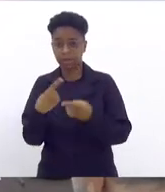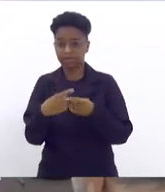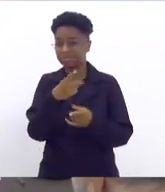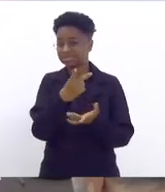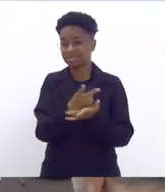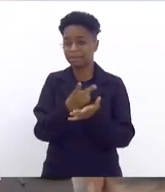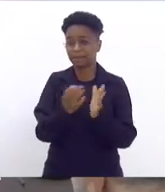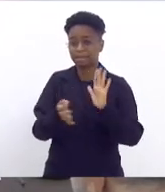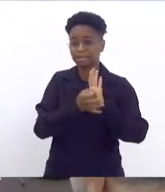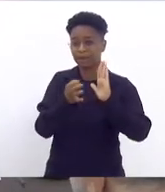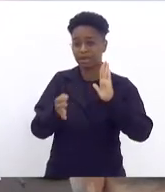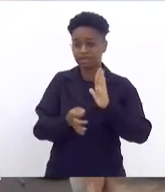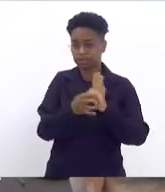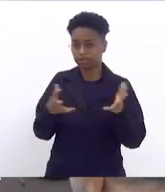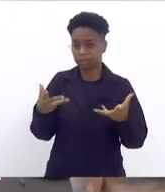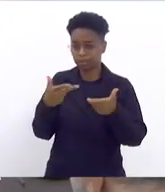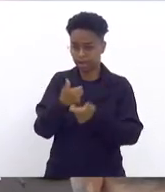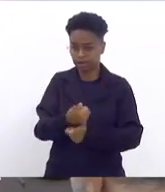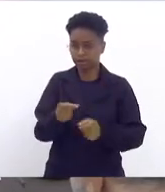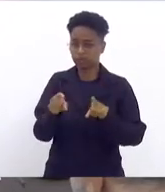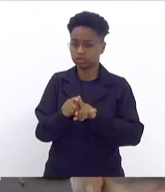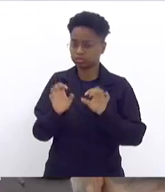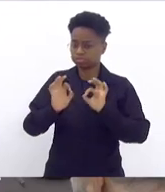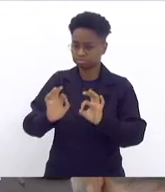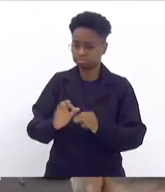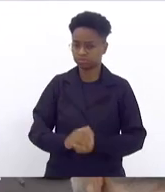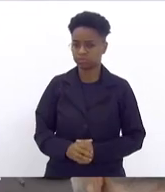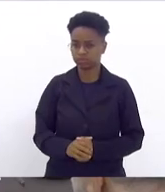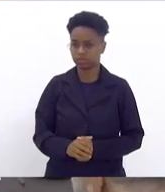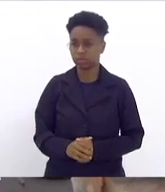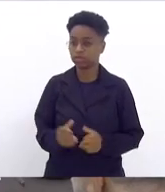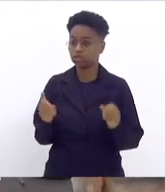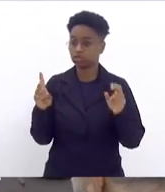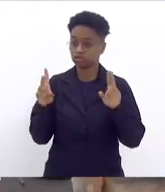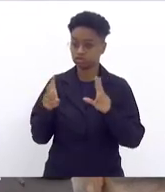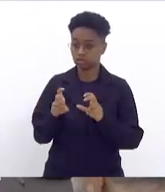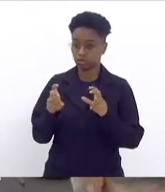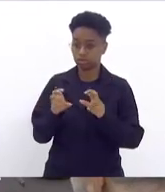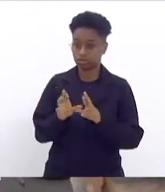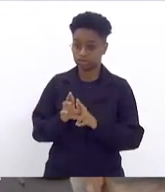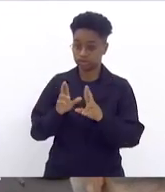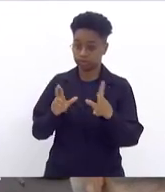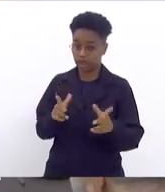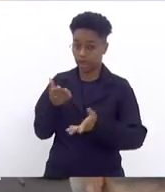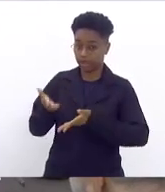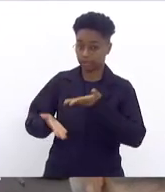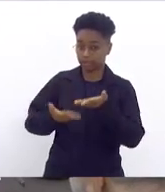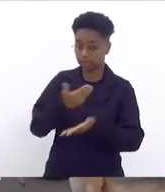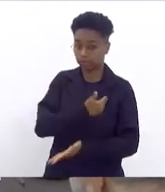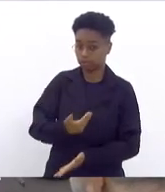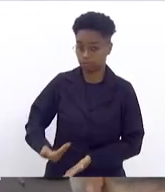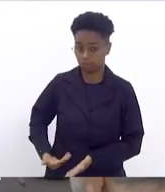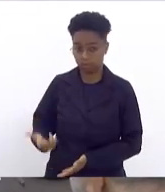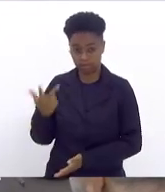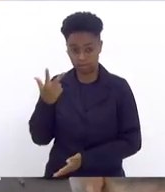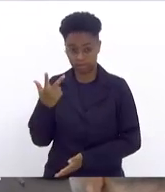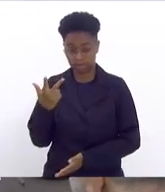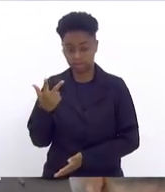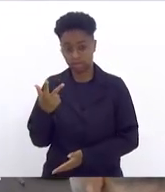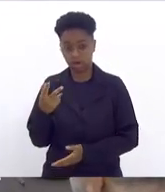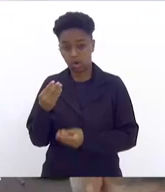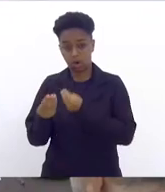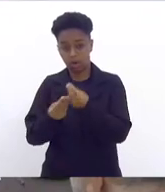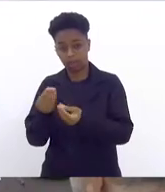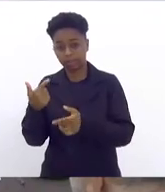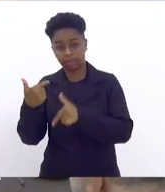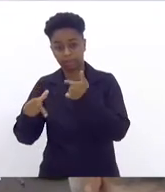traz pareceres fantásticos e pertinentes, sobre a diferenciação no atendimento público convencional para o trabalho que é